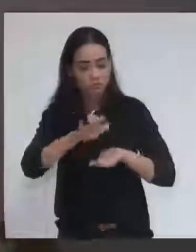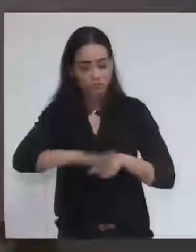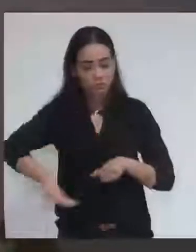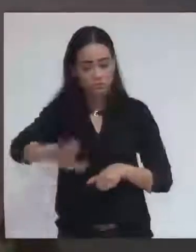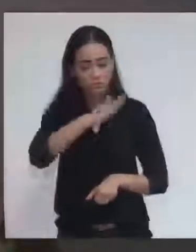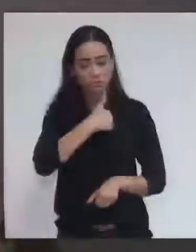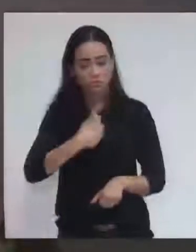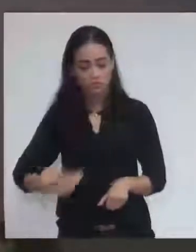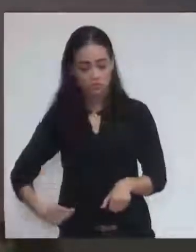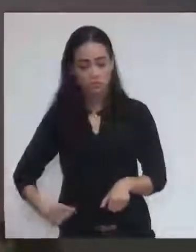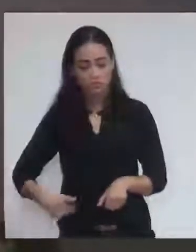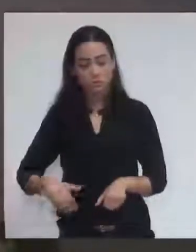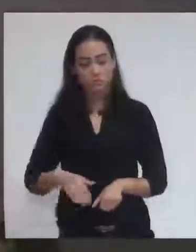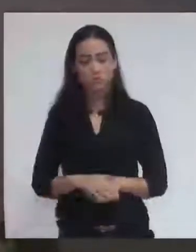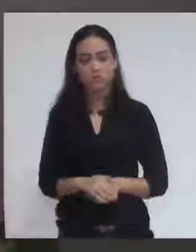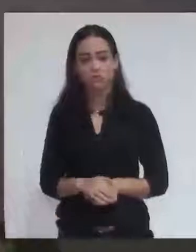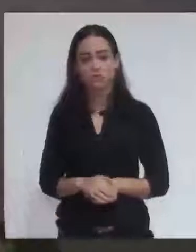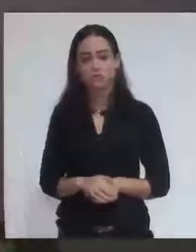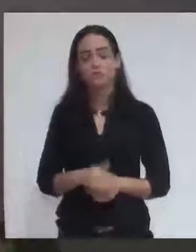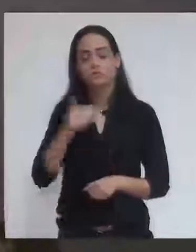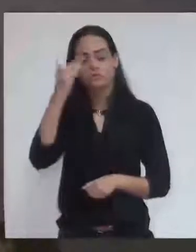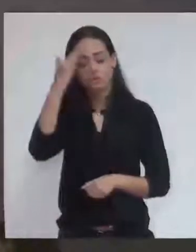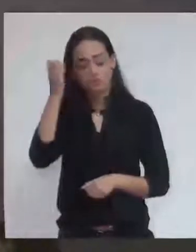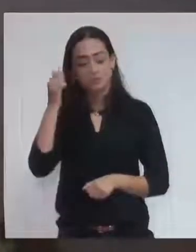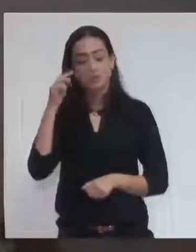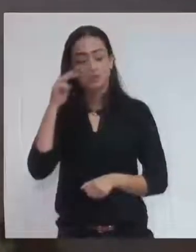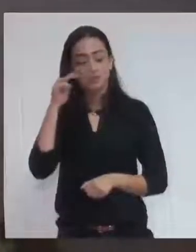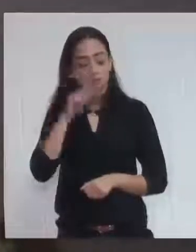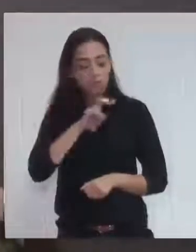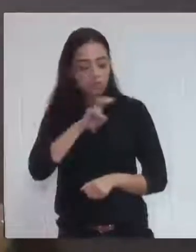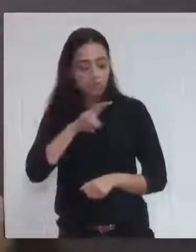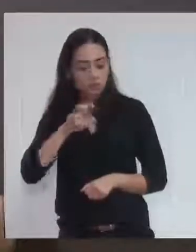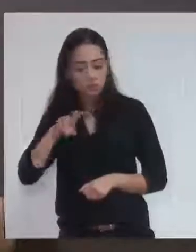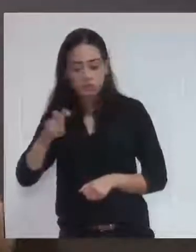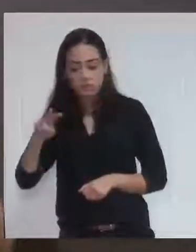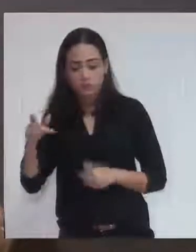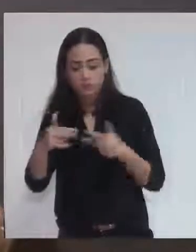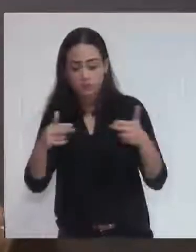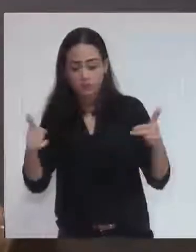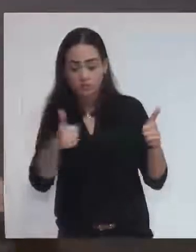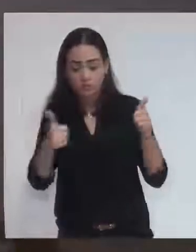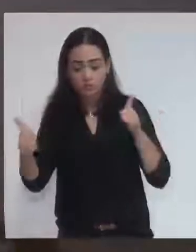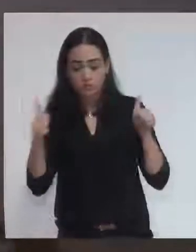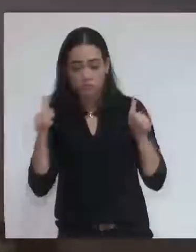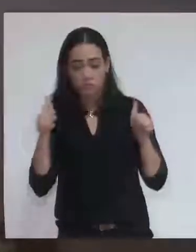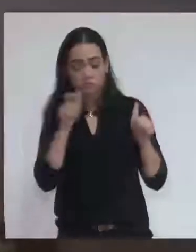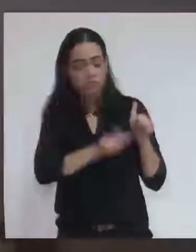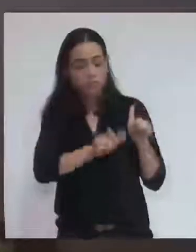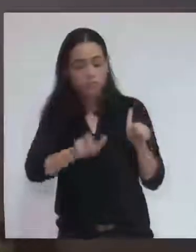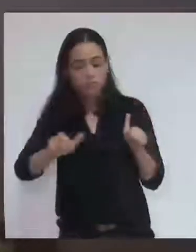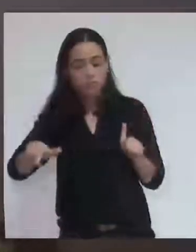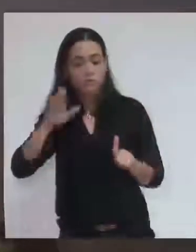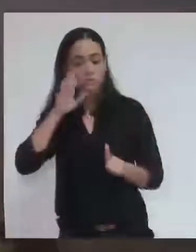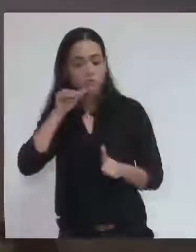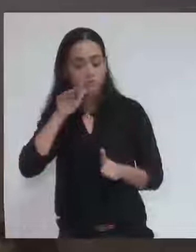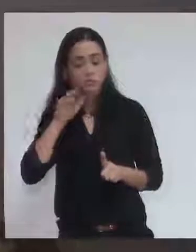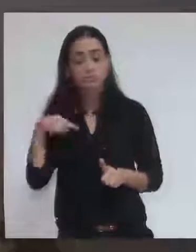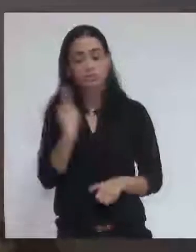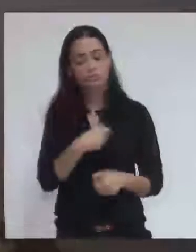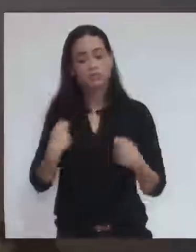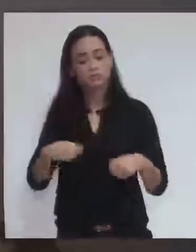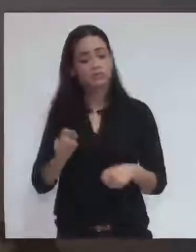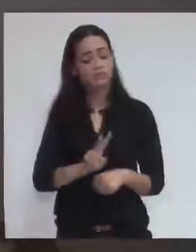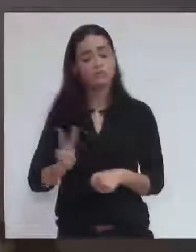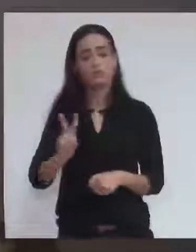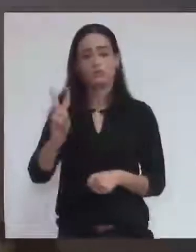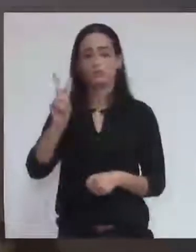quero deixar claro que eu enxergo as coisas boas do setor público nos próprios funcionários. Se a gente não valorizar os funcionários bons,